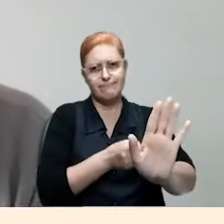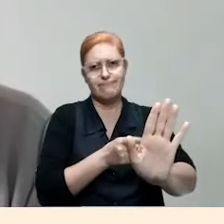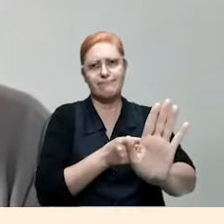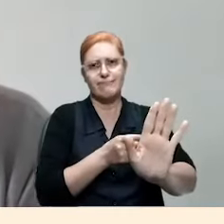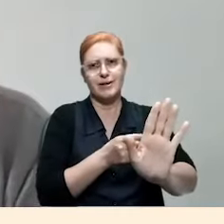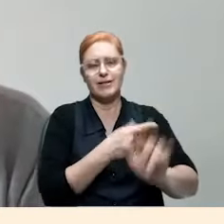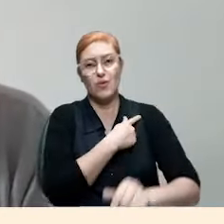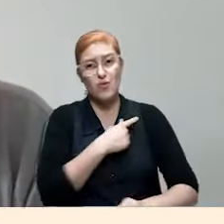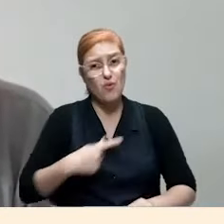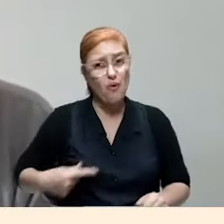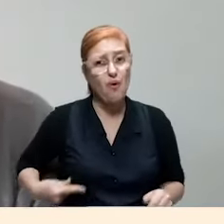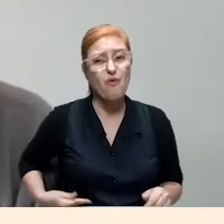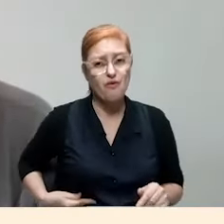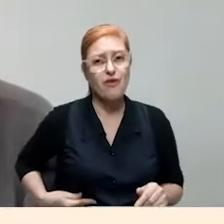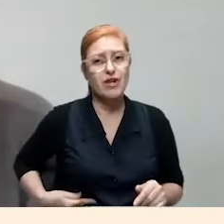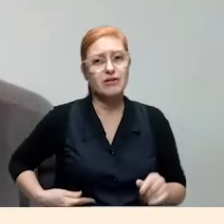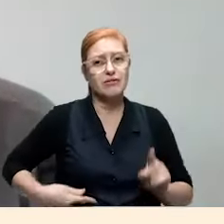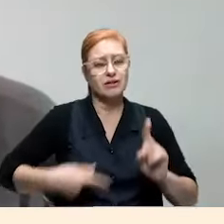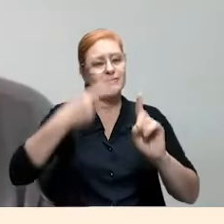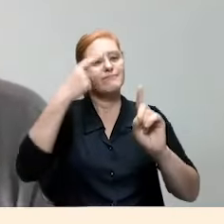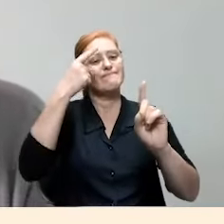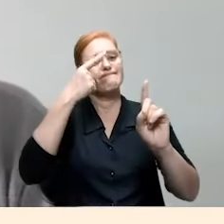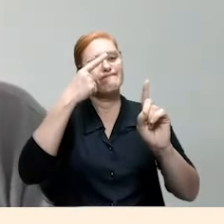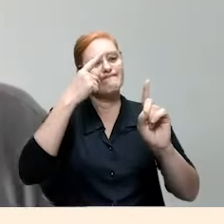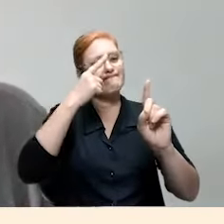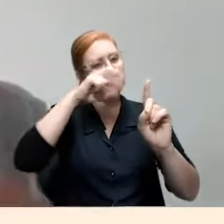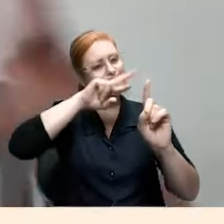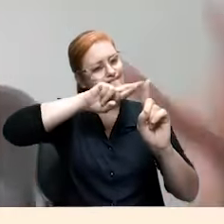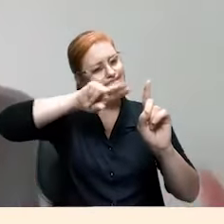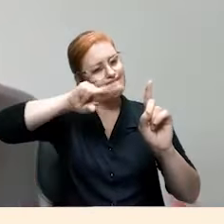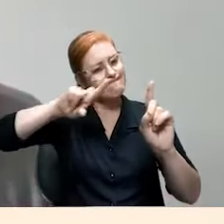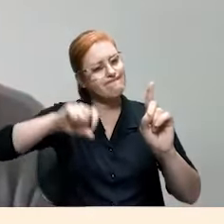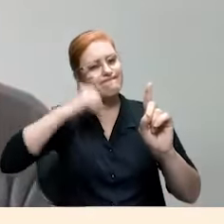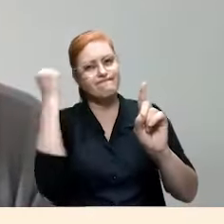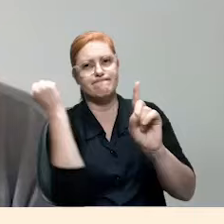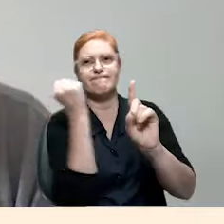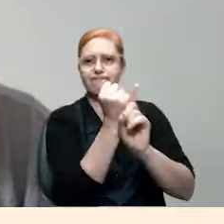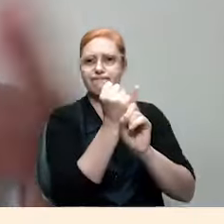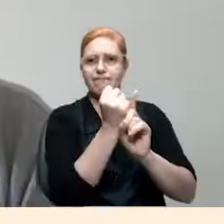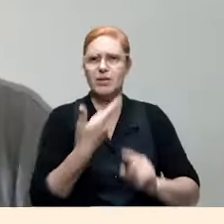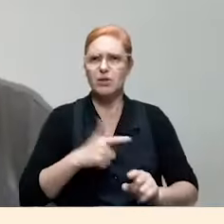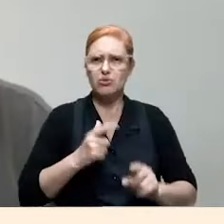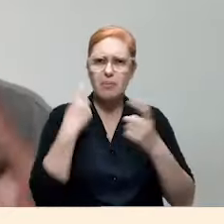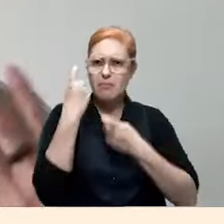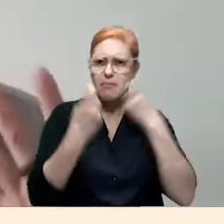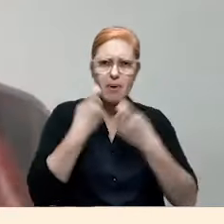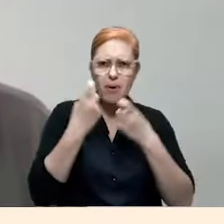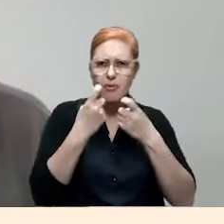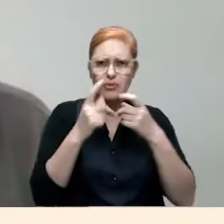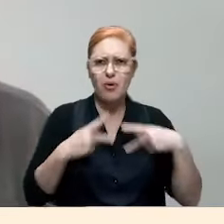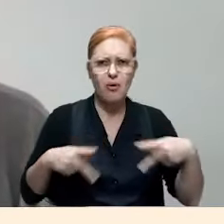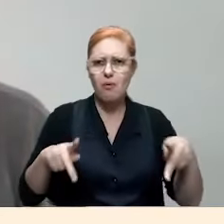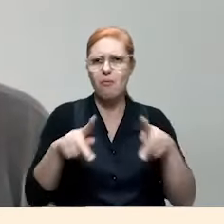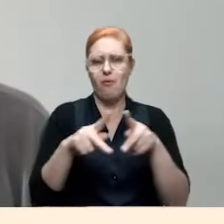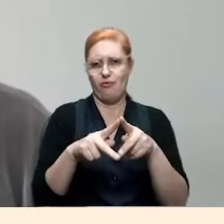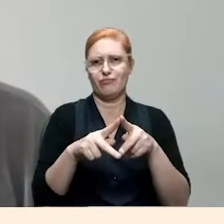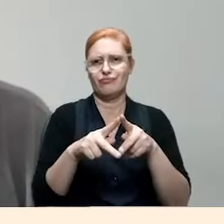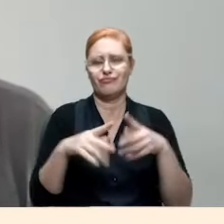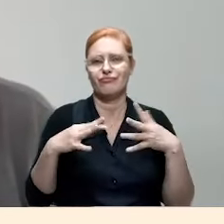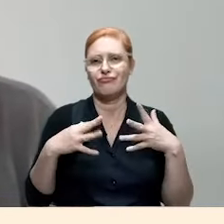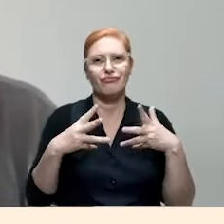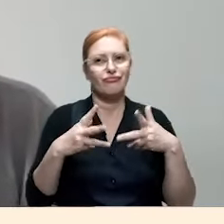bastante genocida, nem um pouco preocupado com essa parcela imensa da situação. Então, tudo isso é para dizer